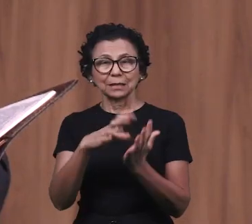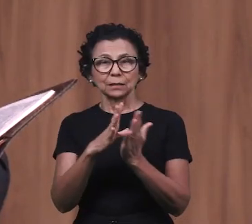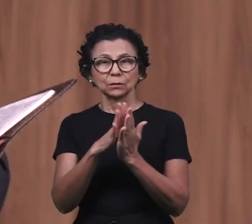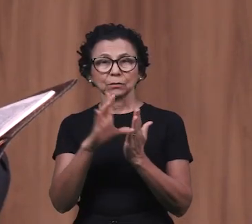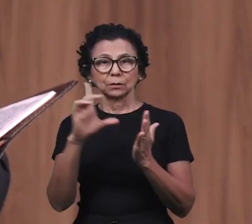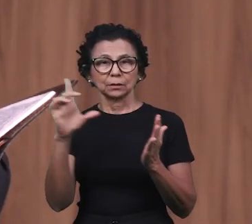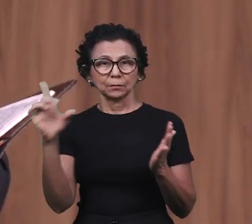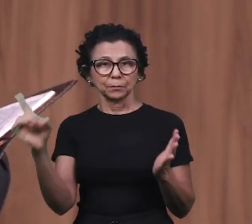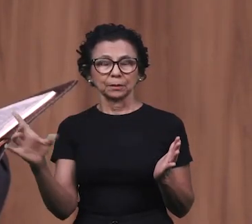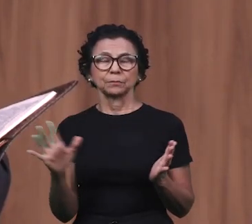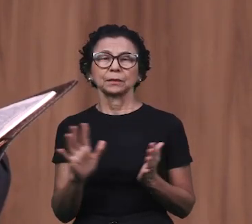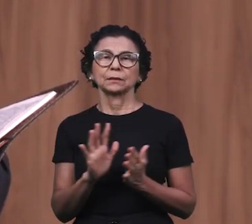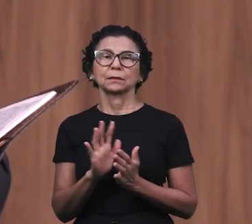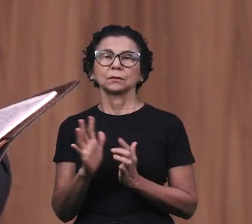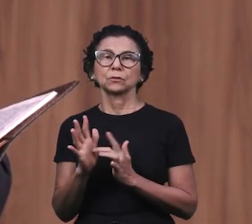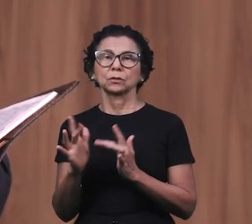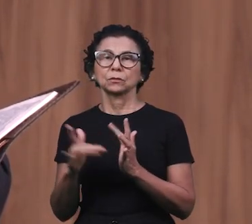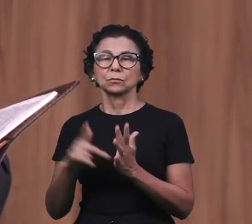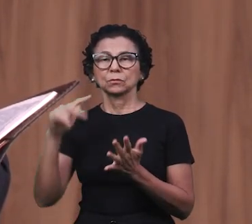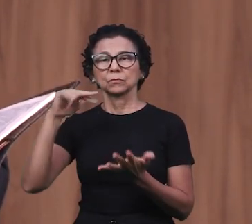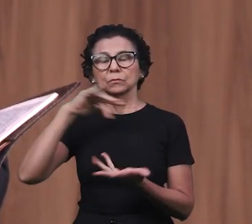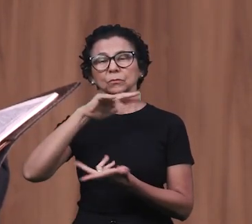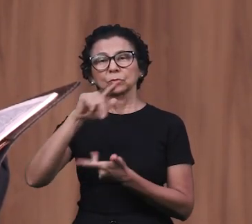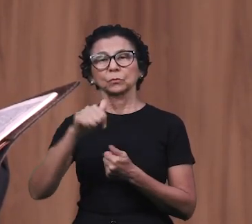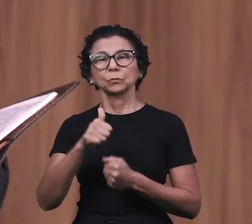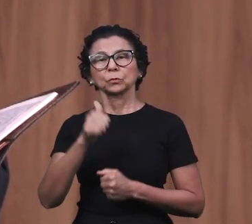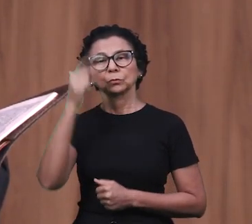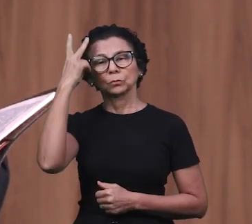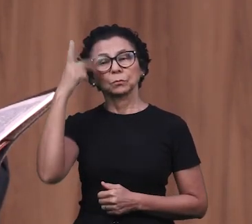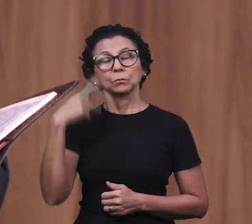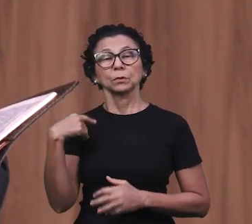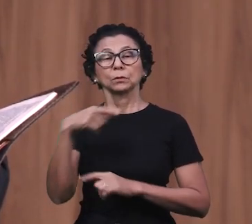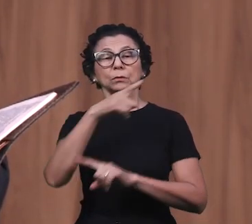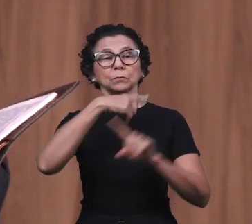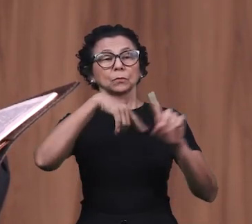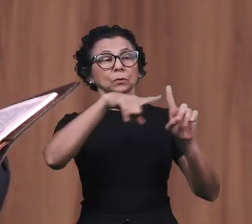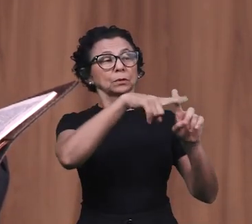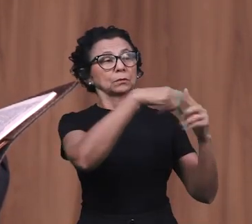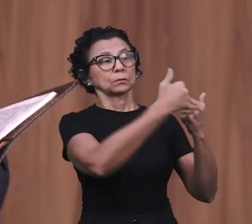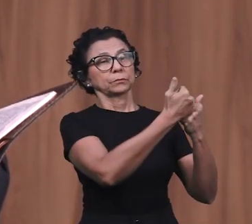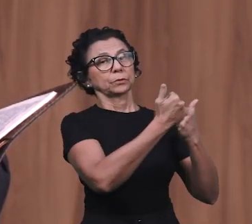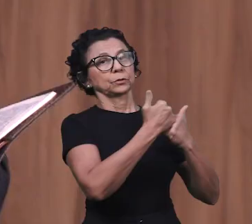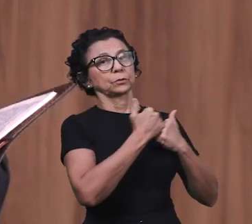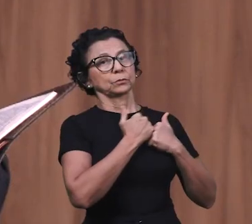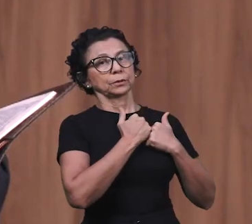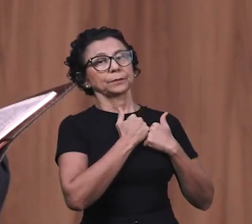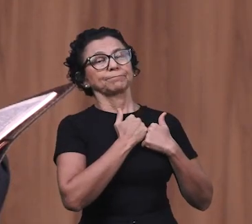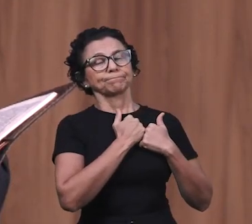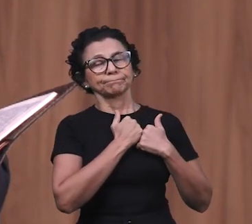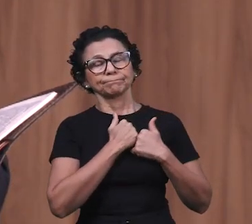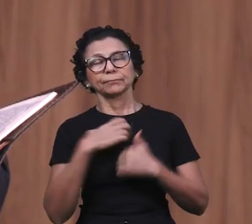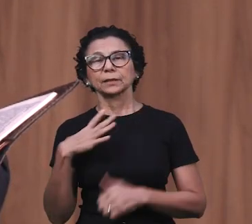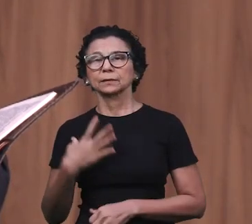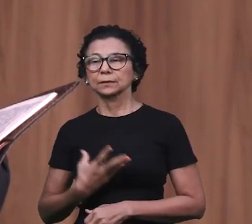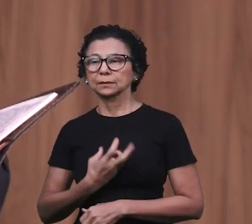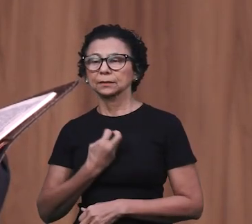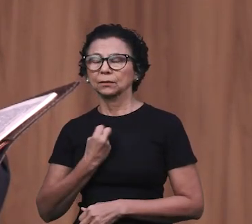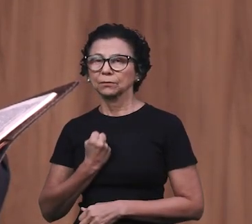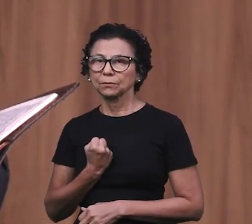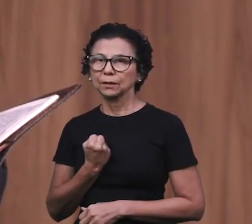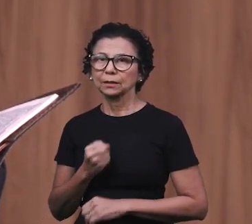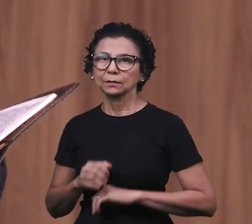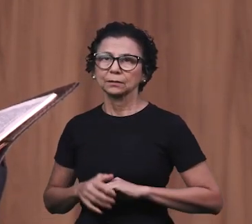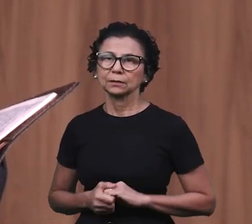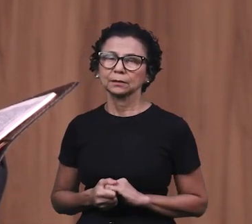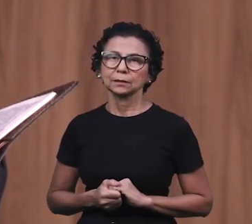fez carne, Jesus é o Cordeiro que veio para substituição à morte do homem, né? O Cordeiro